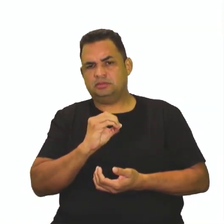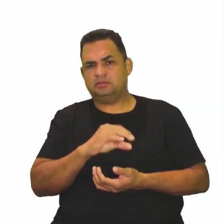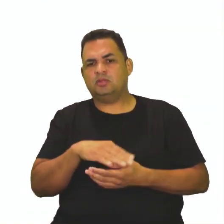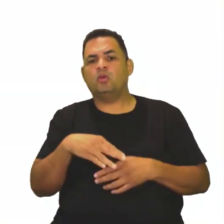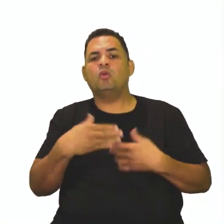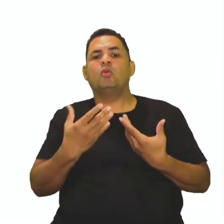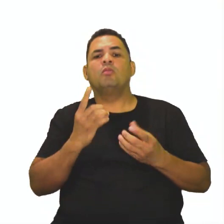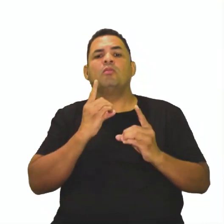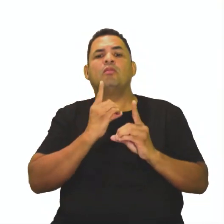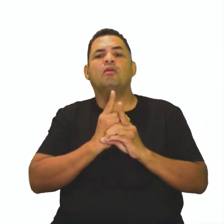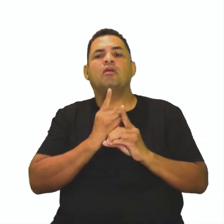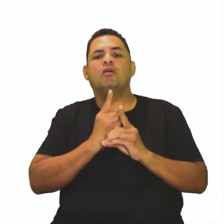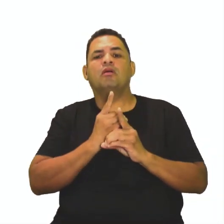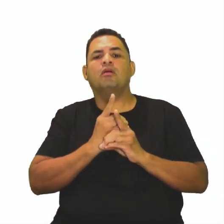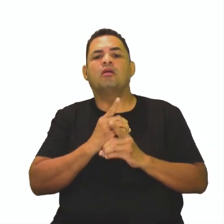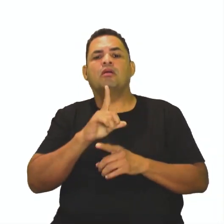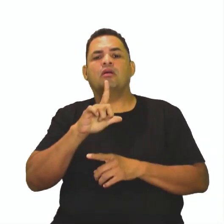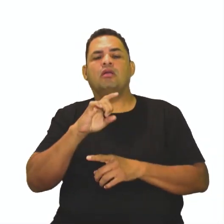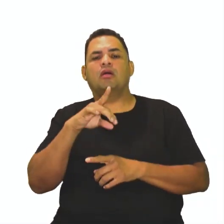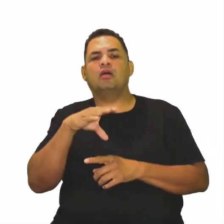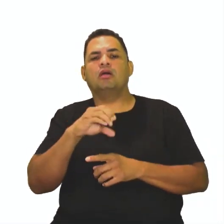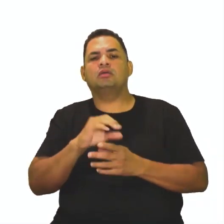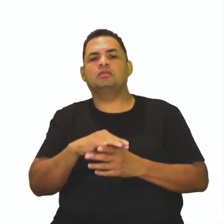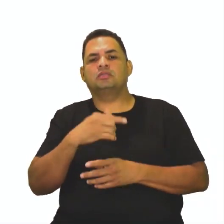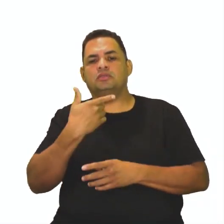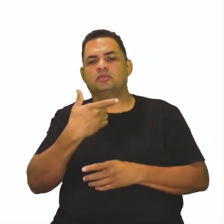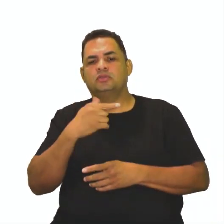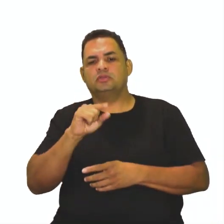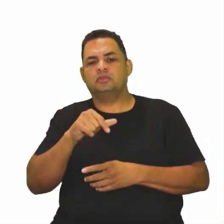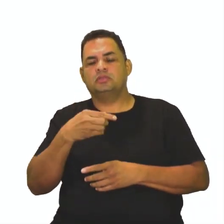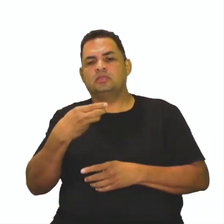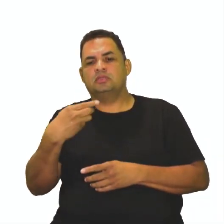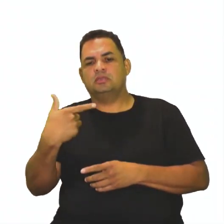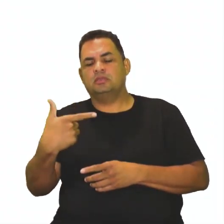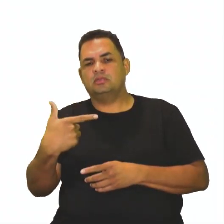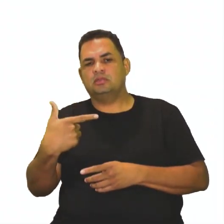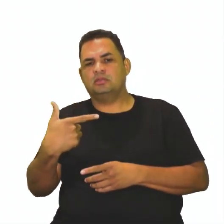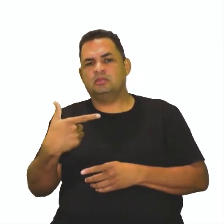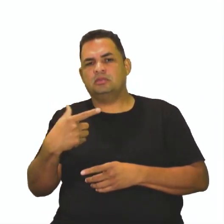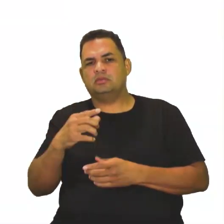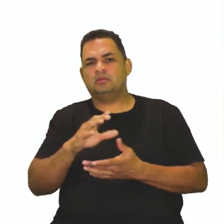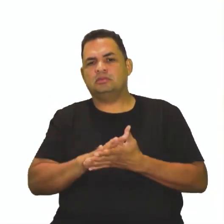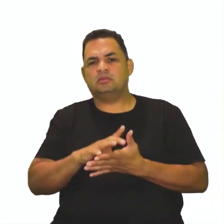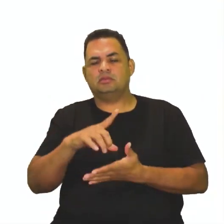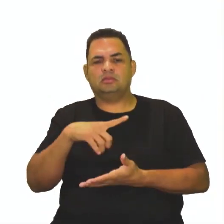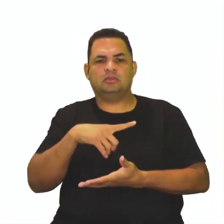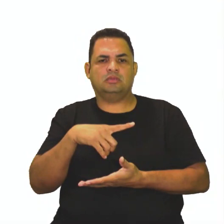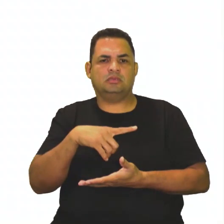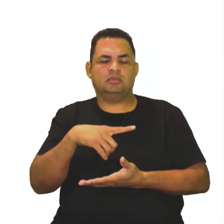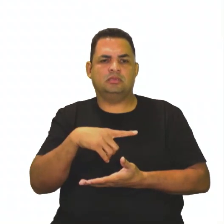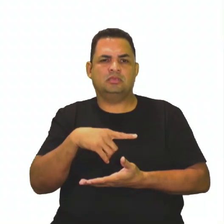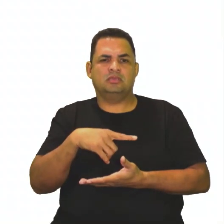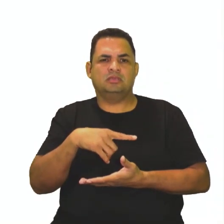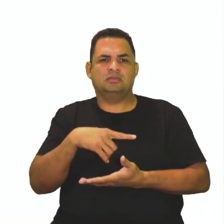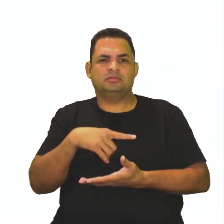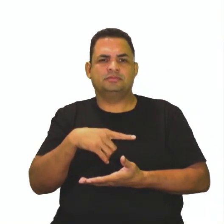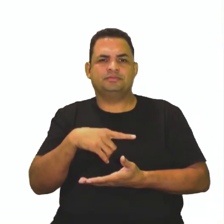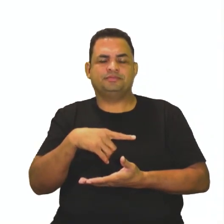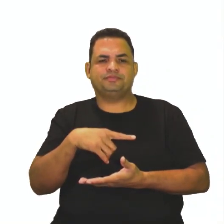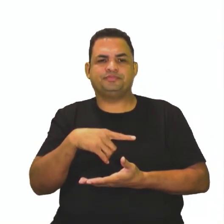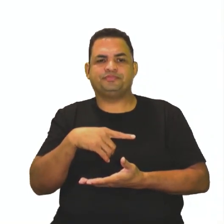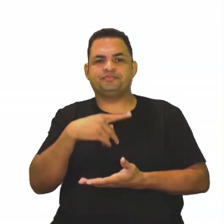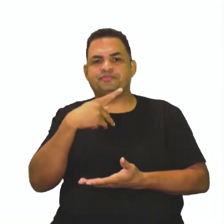é que eu achei a do LED, que é 2,4? Eu simplesmente peguei a corrente, gente, como tá aqui, ó, que a potência faz o